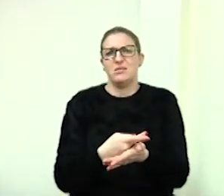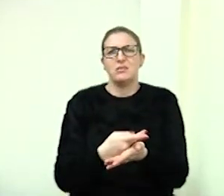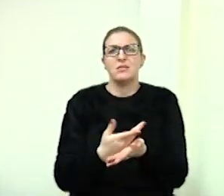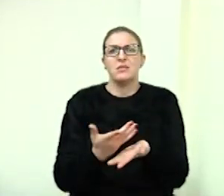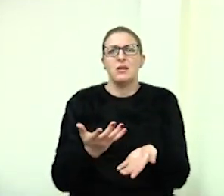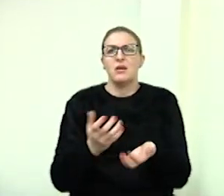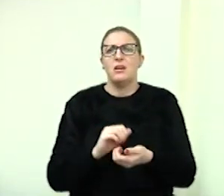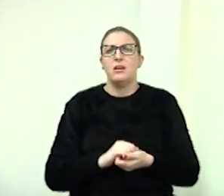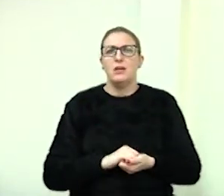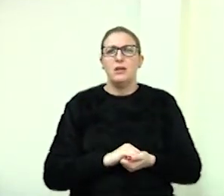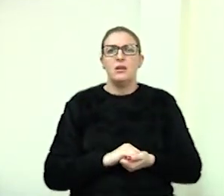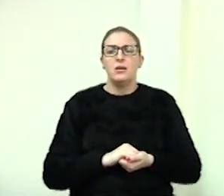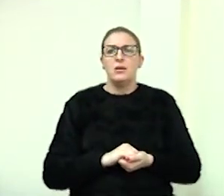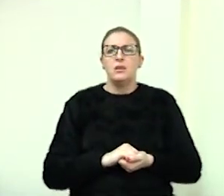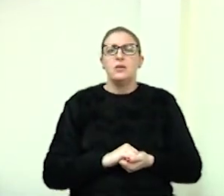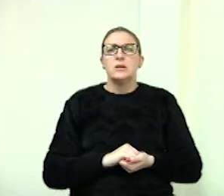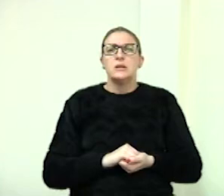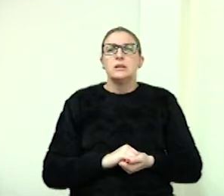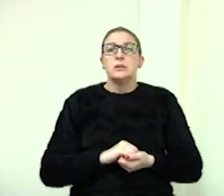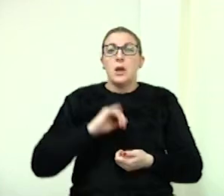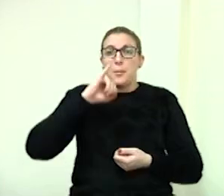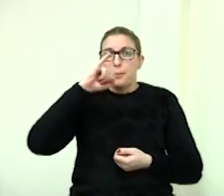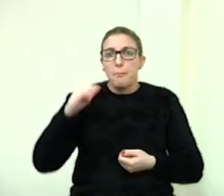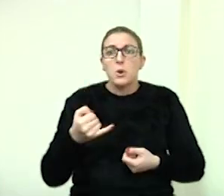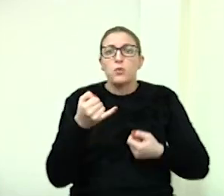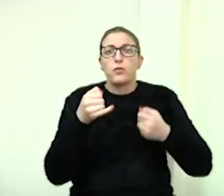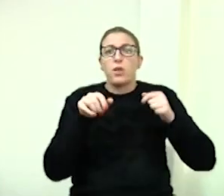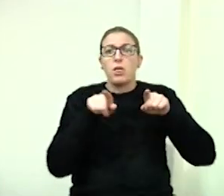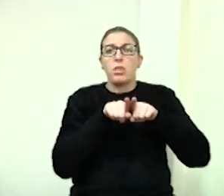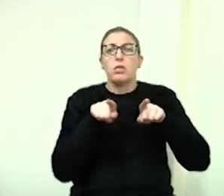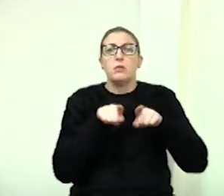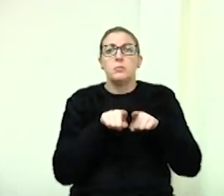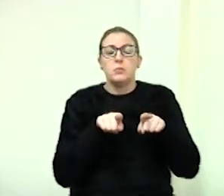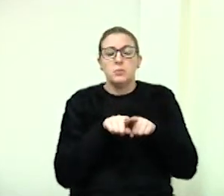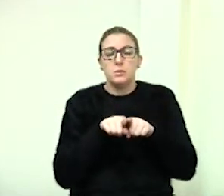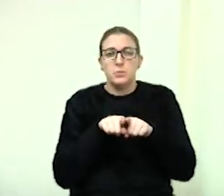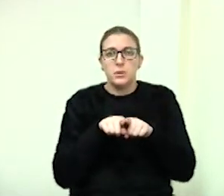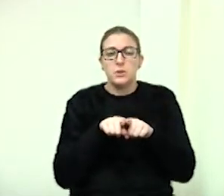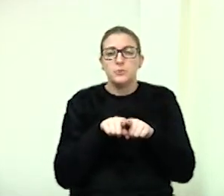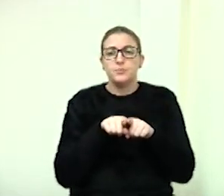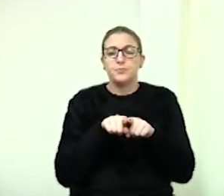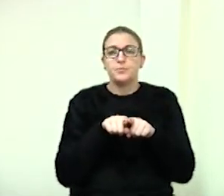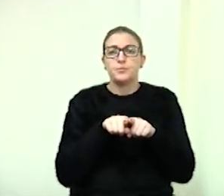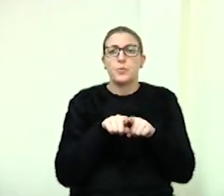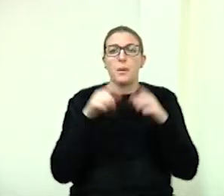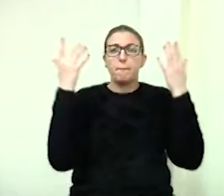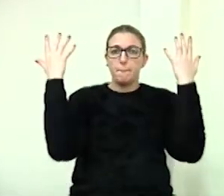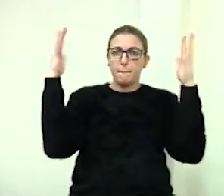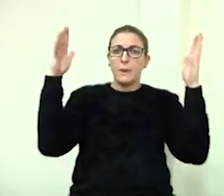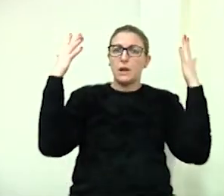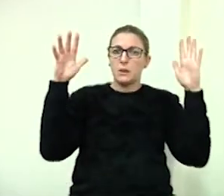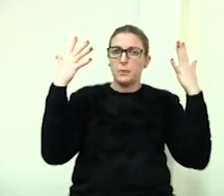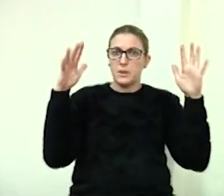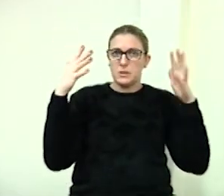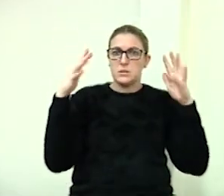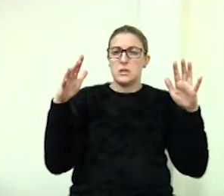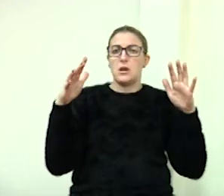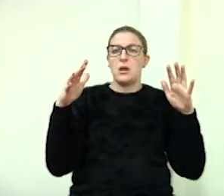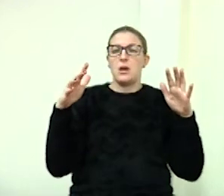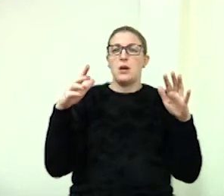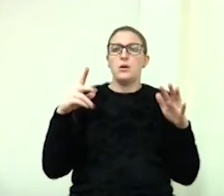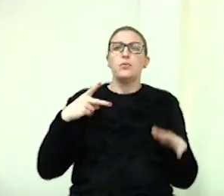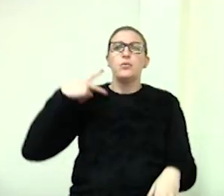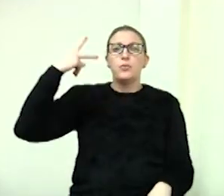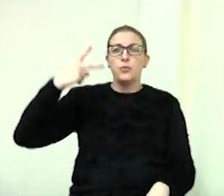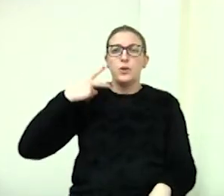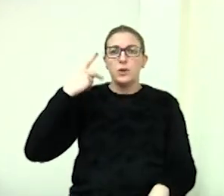E, já aproveitando também, para parabenizar a iniciativa do vereador